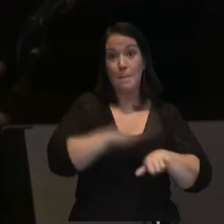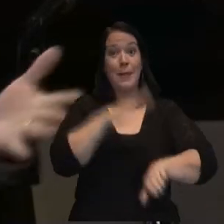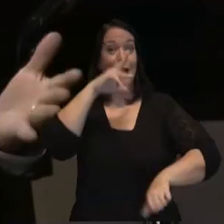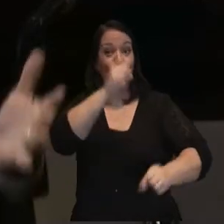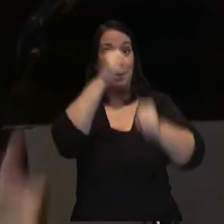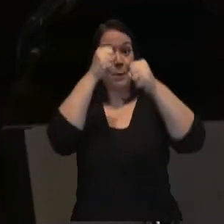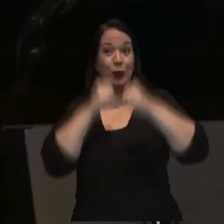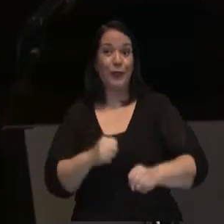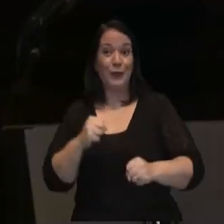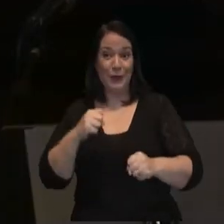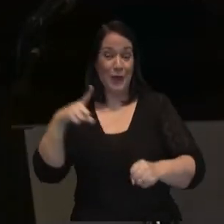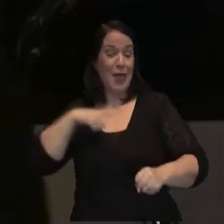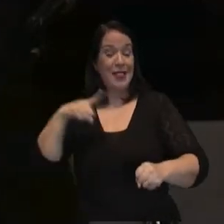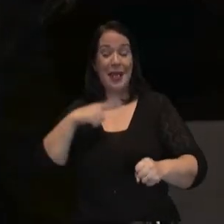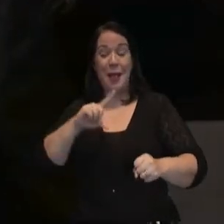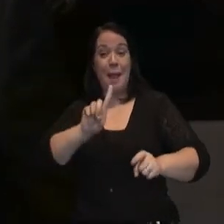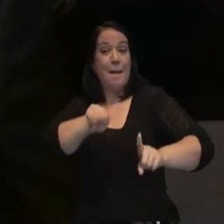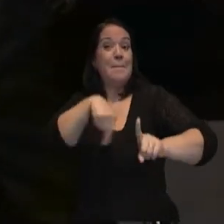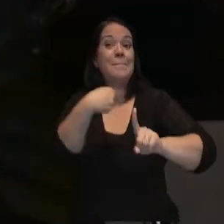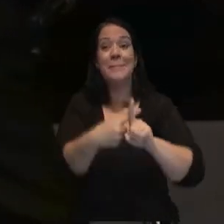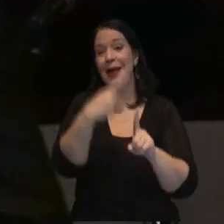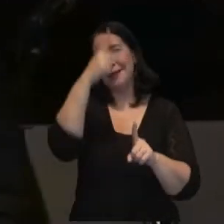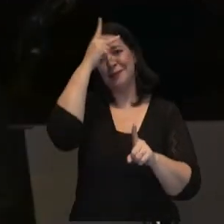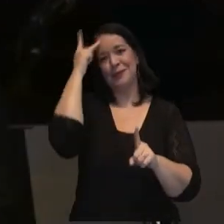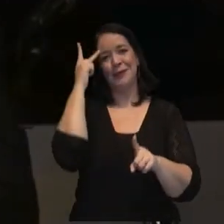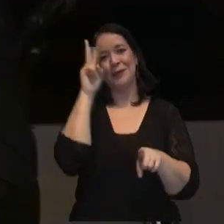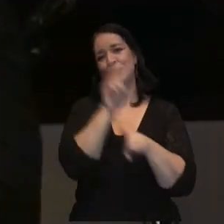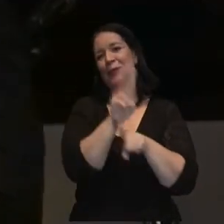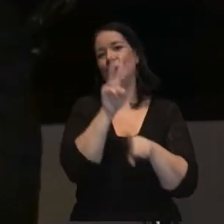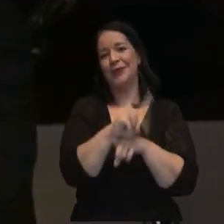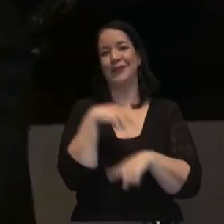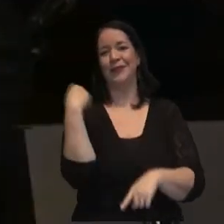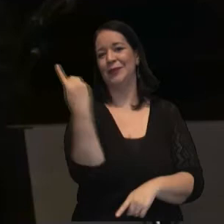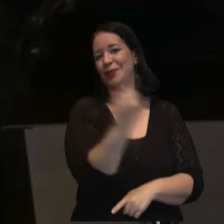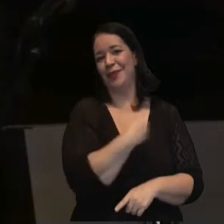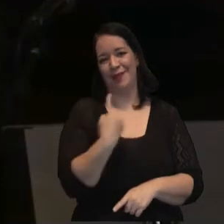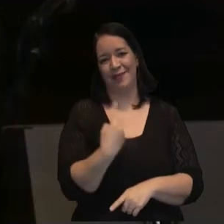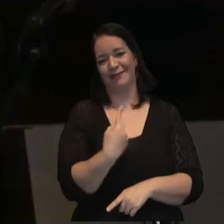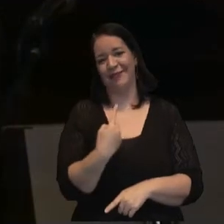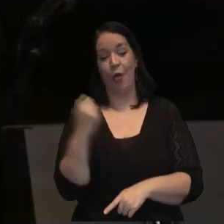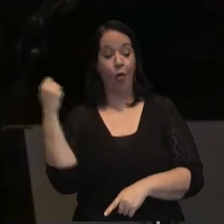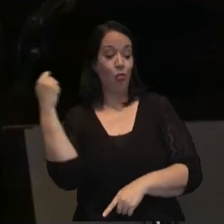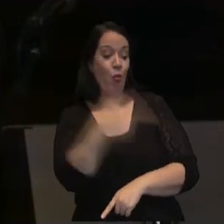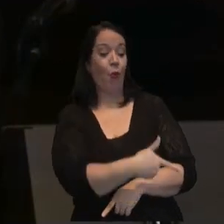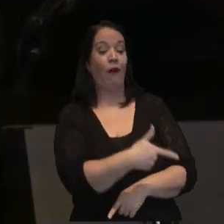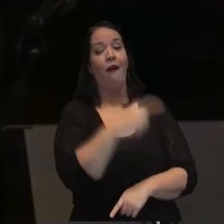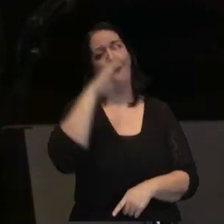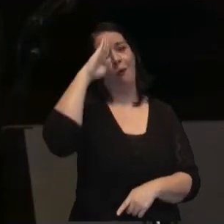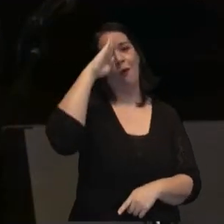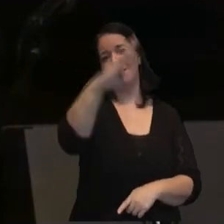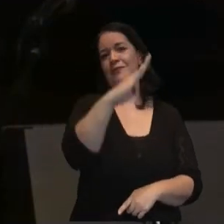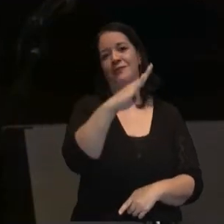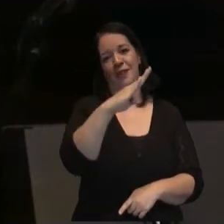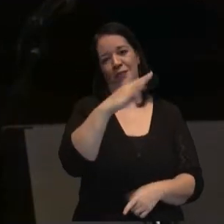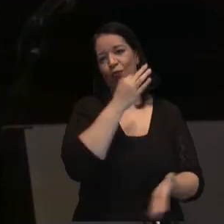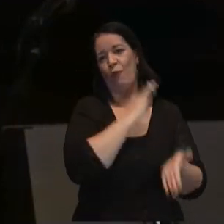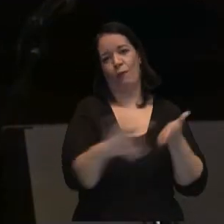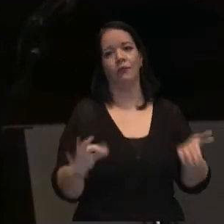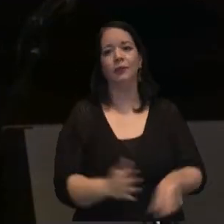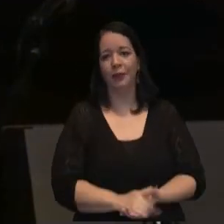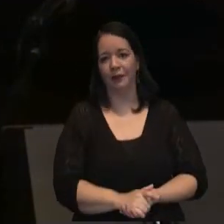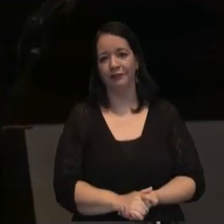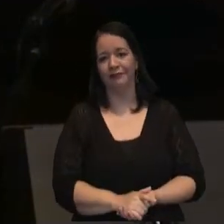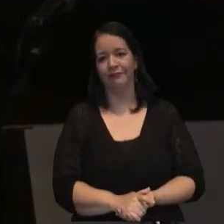É inútil, querido, admoestar alguém para que não fique com medo, se não houver um bom motivo para que